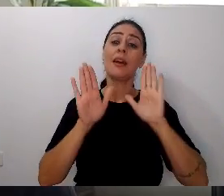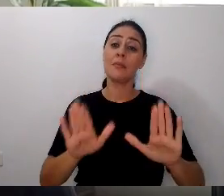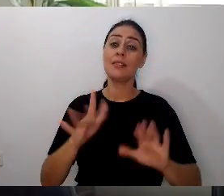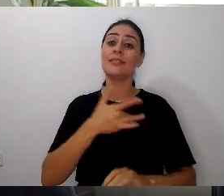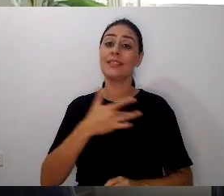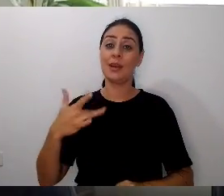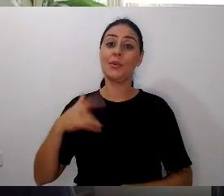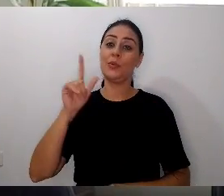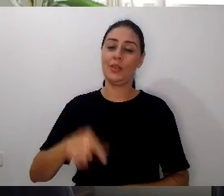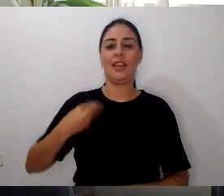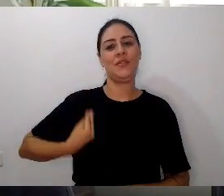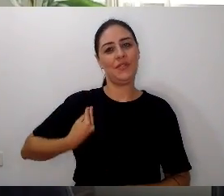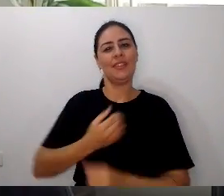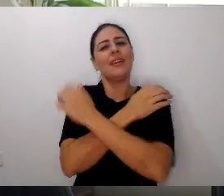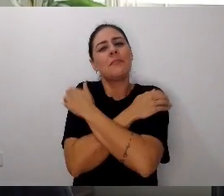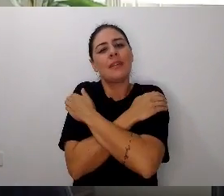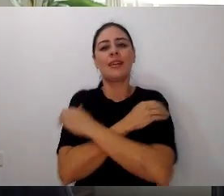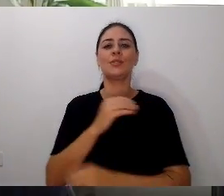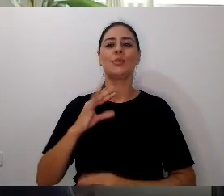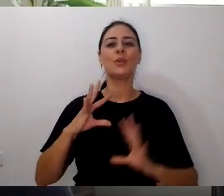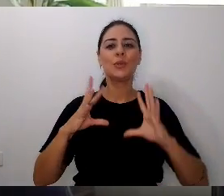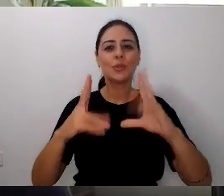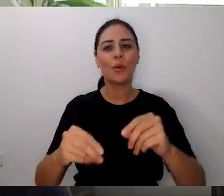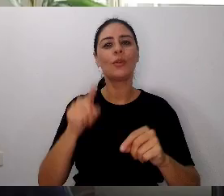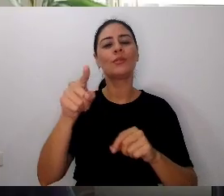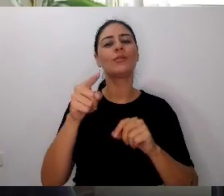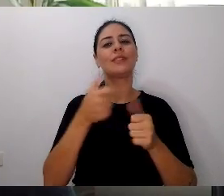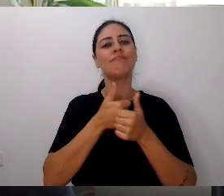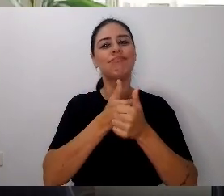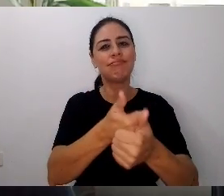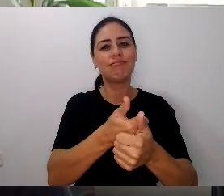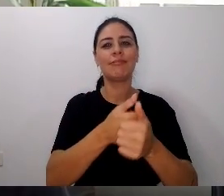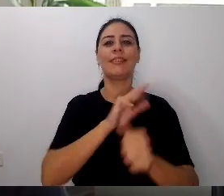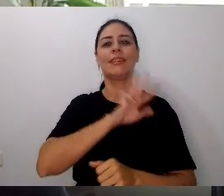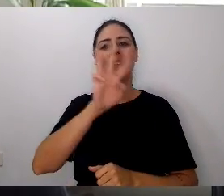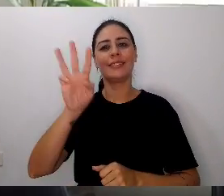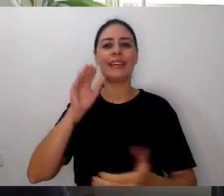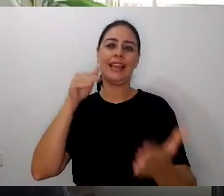Que é para a vida. Então, um abraço a todos, acompanhe as nossas redes sociais e até breve.